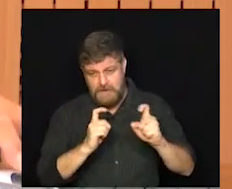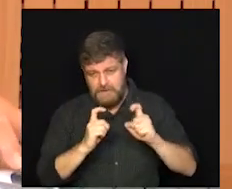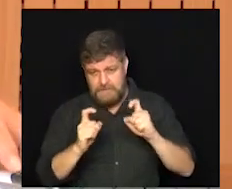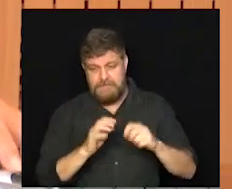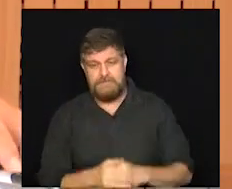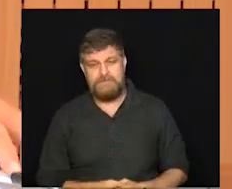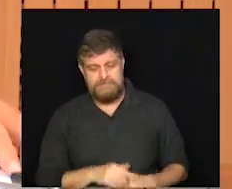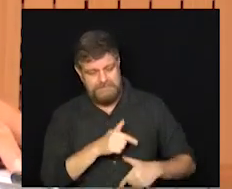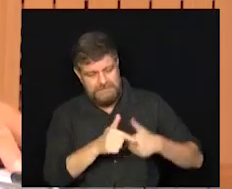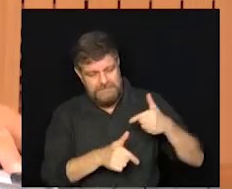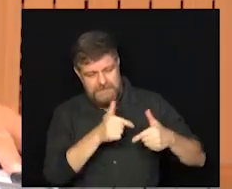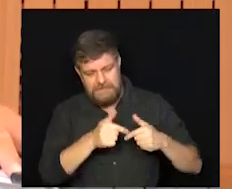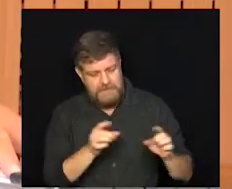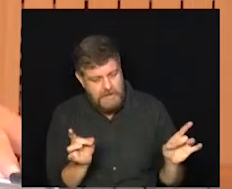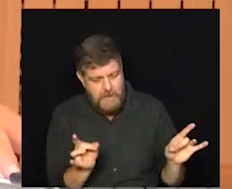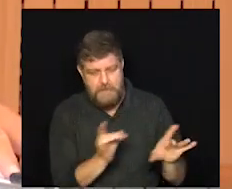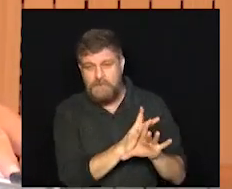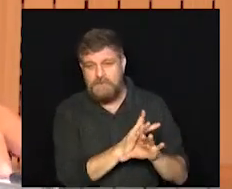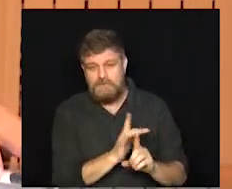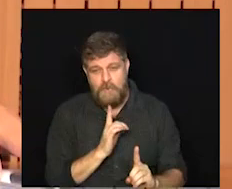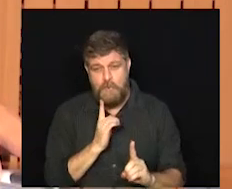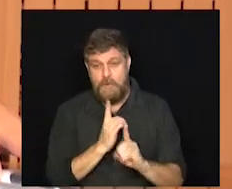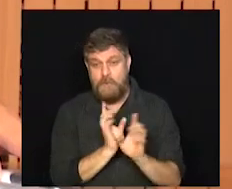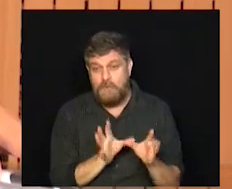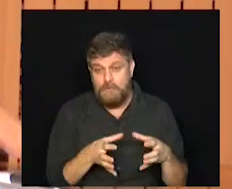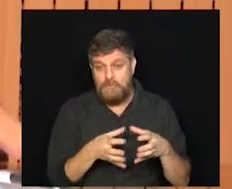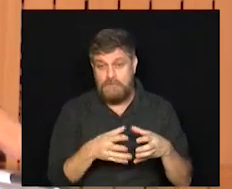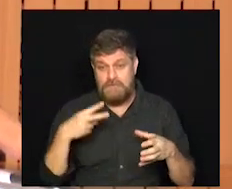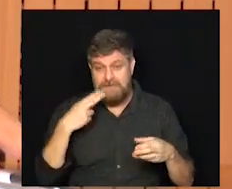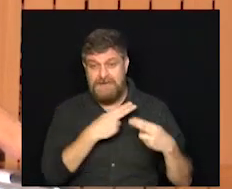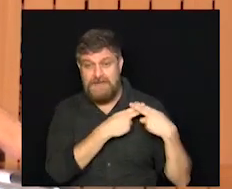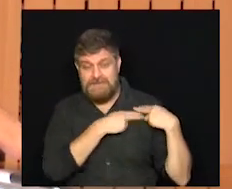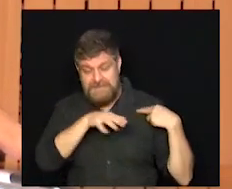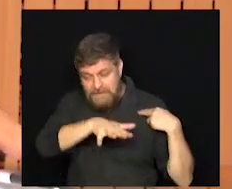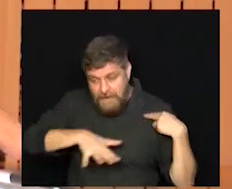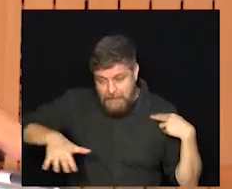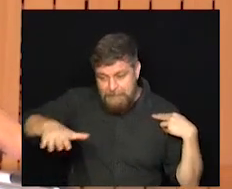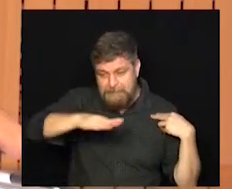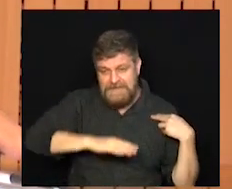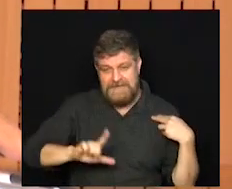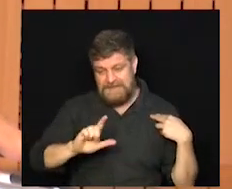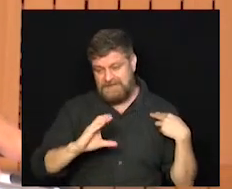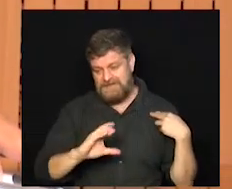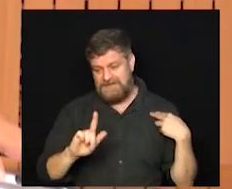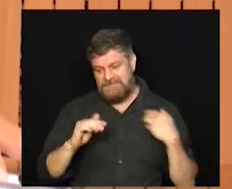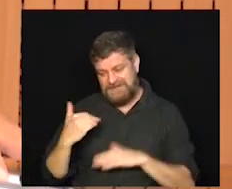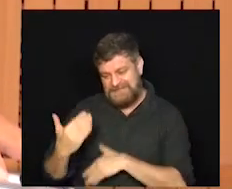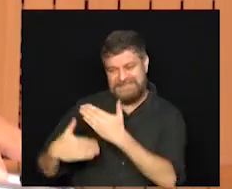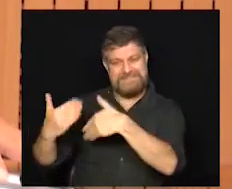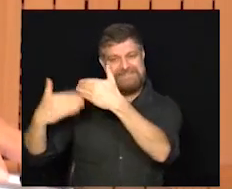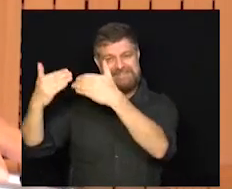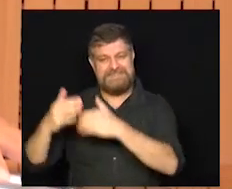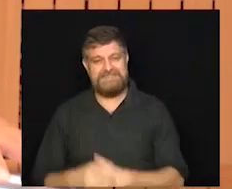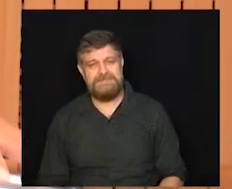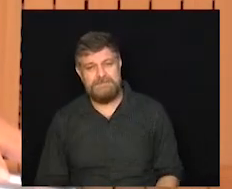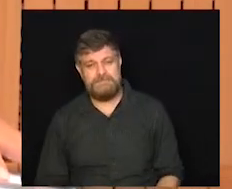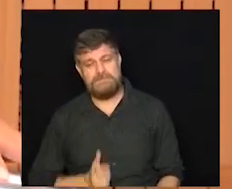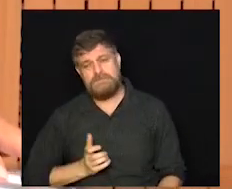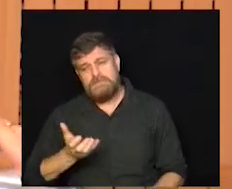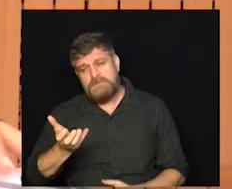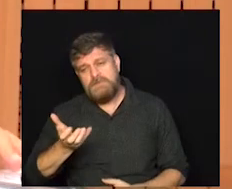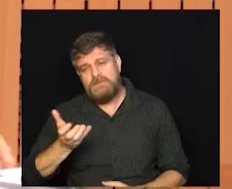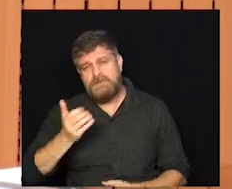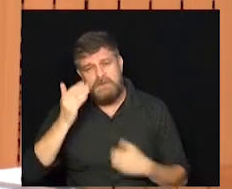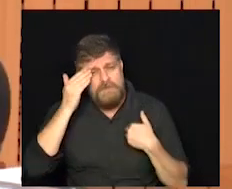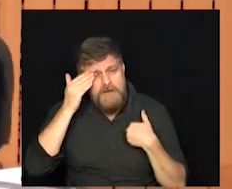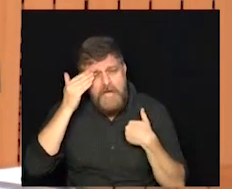dos trabalhos de mais um encontro nosso da Comissão Especial de Estudos e Desenvolvimento do Distrito do Campo Grande. Quero